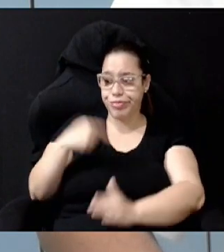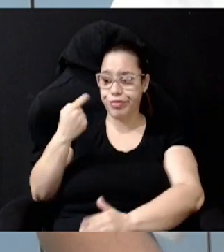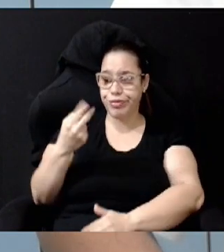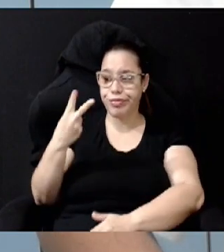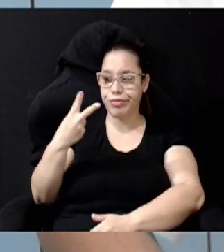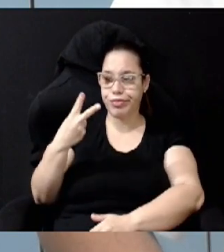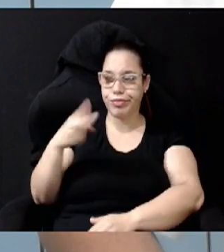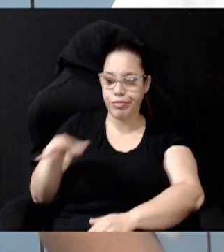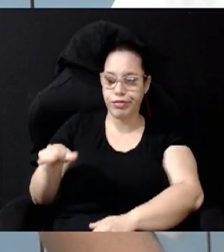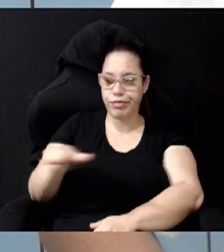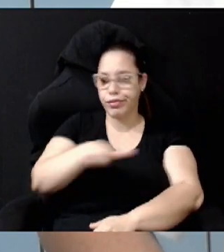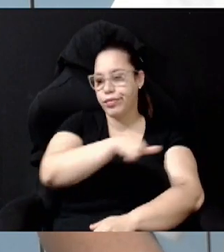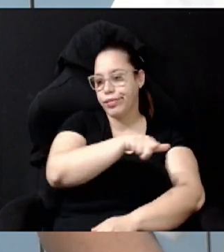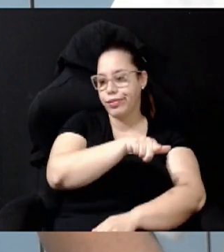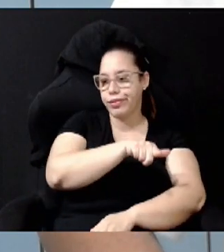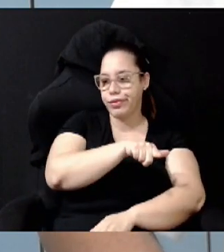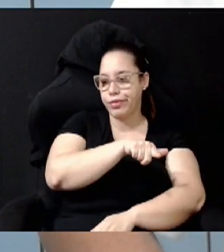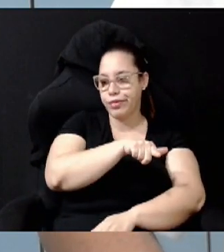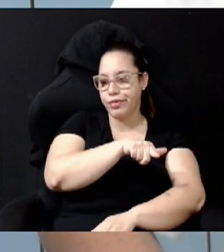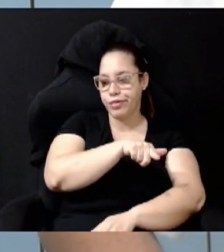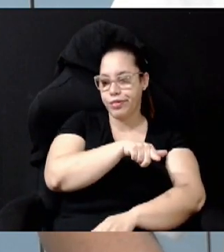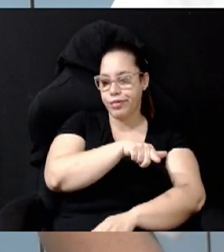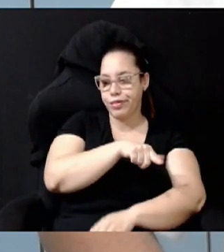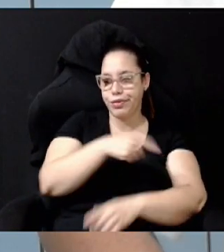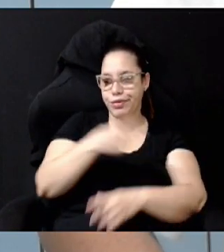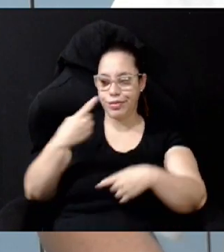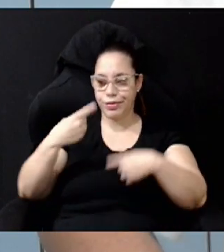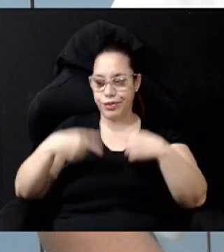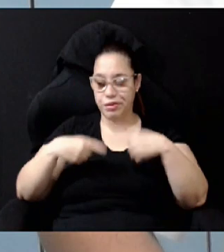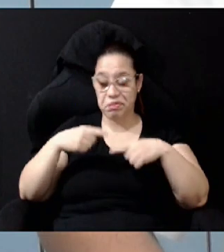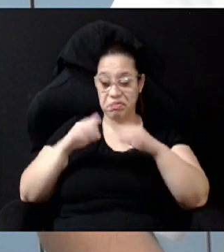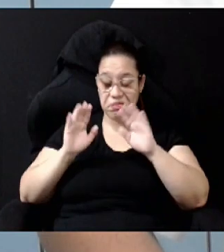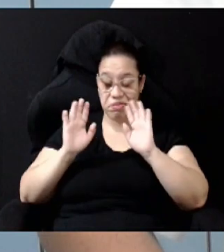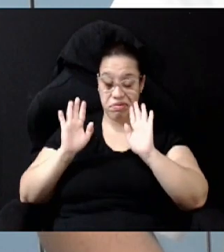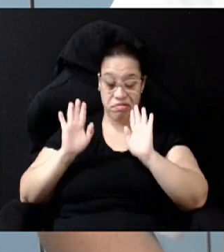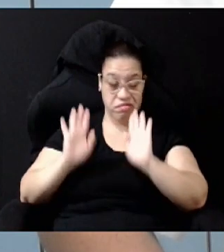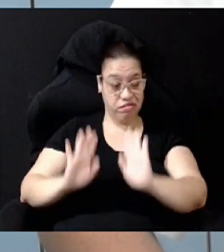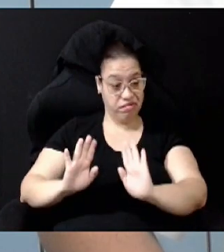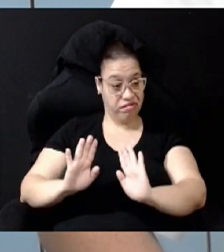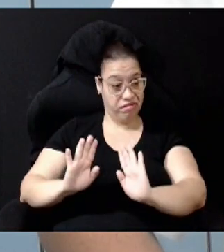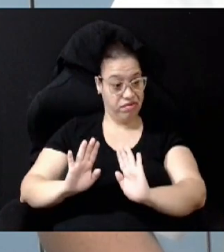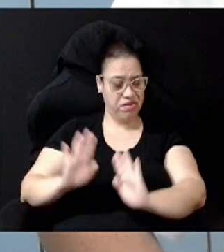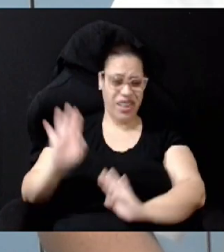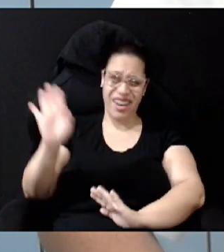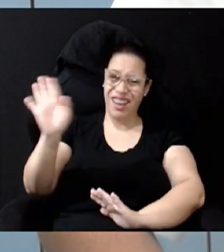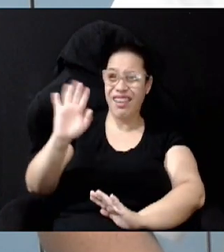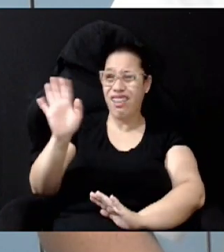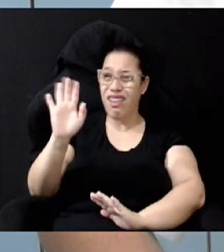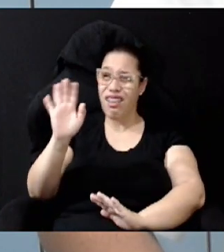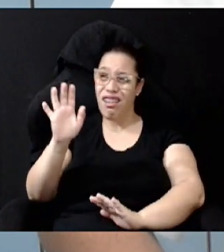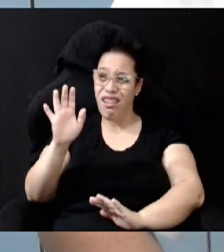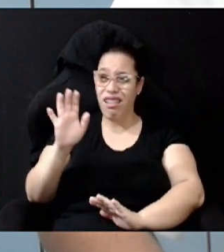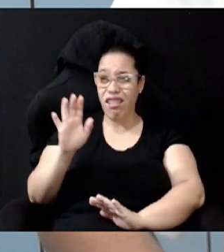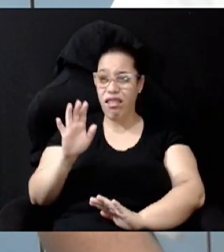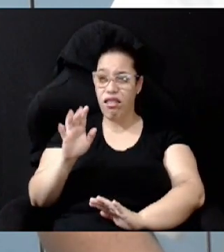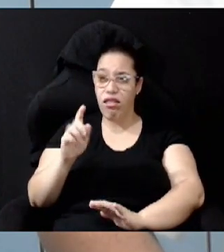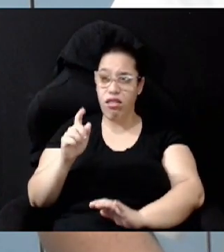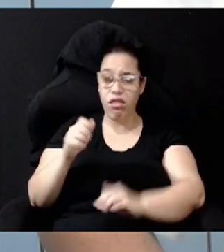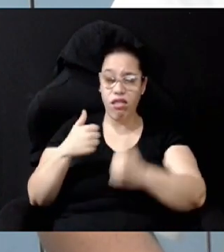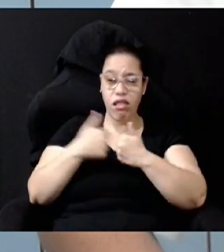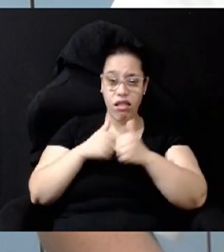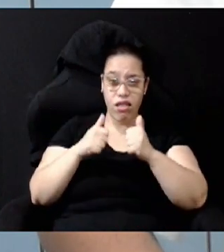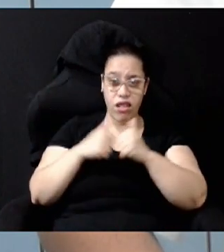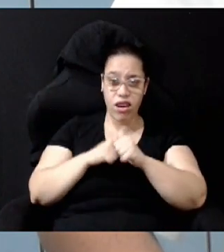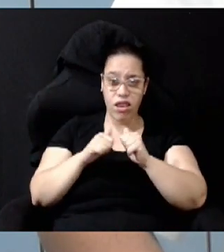semanas, o debate esfriou e aí começou, não, mas são ônibus subsidiados, teremos